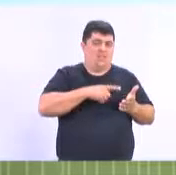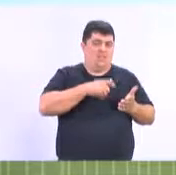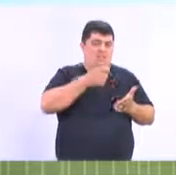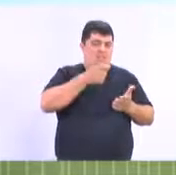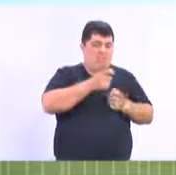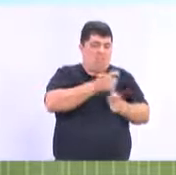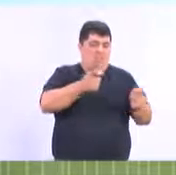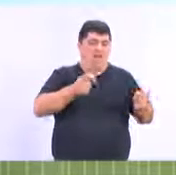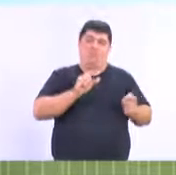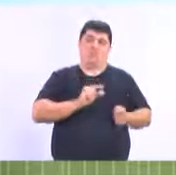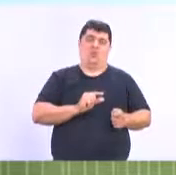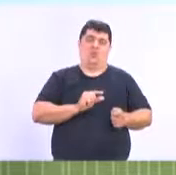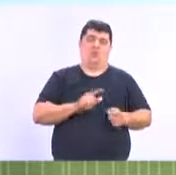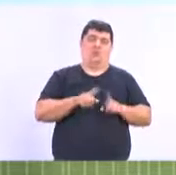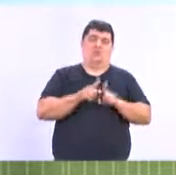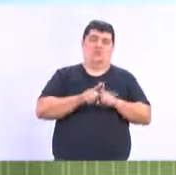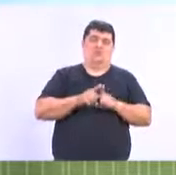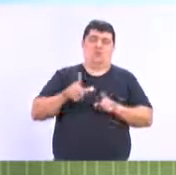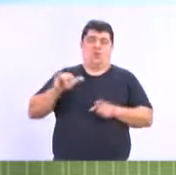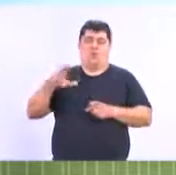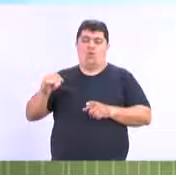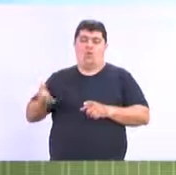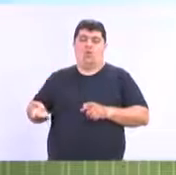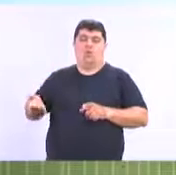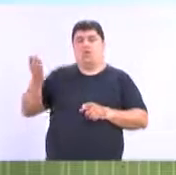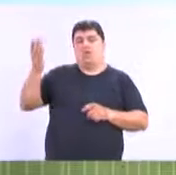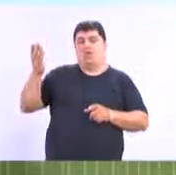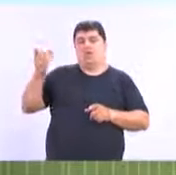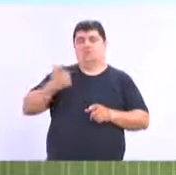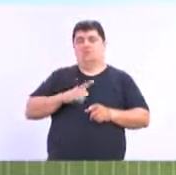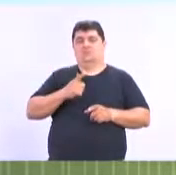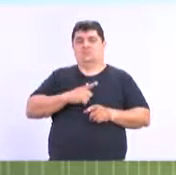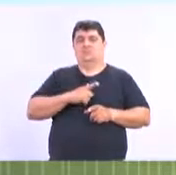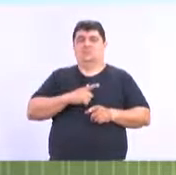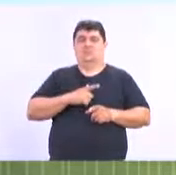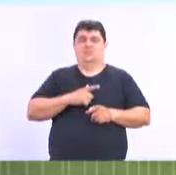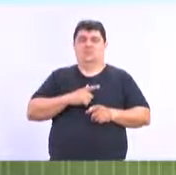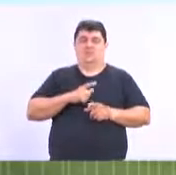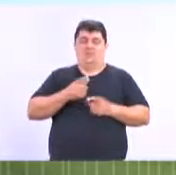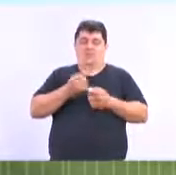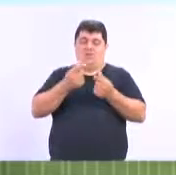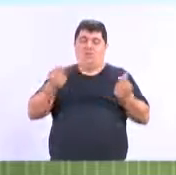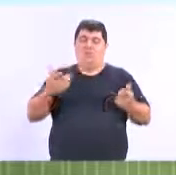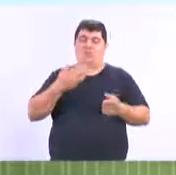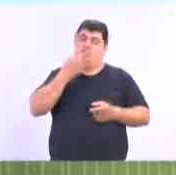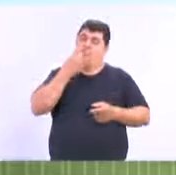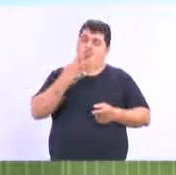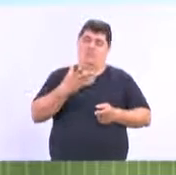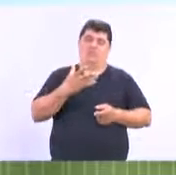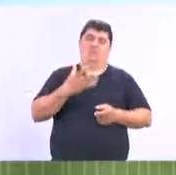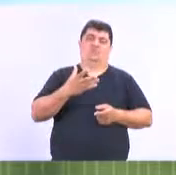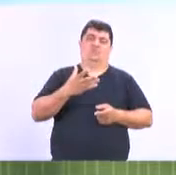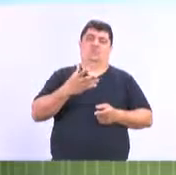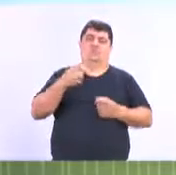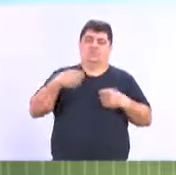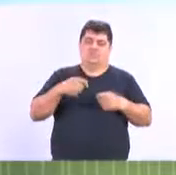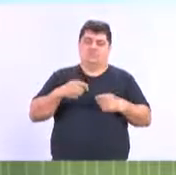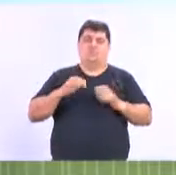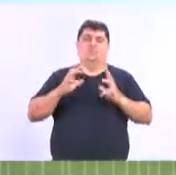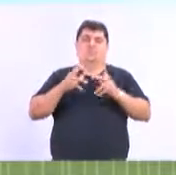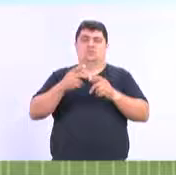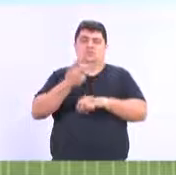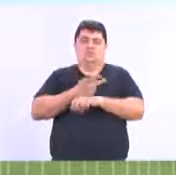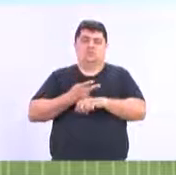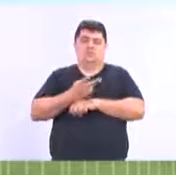circulante e, consequentemente, eu vou alimentar o meu resultado e vou ter melhores resultados financeiros, melhor resultado da empresa. É isso que a gente precisa fazer